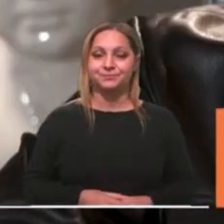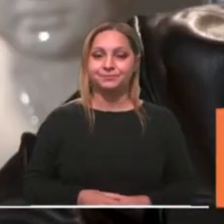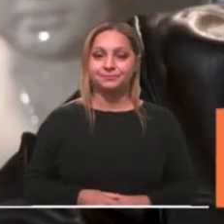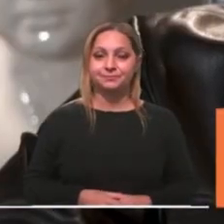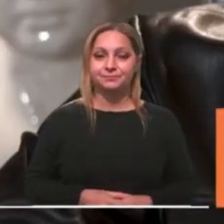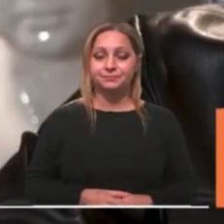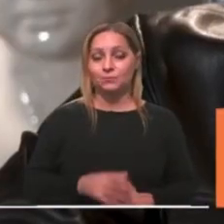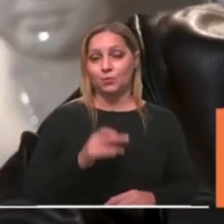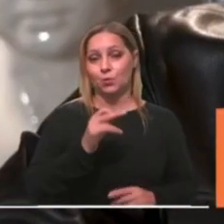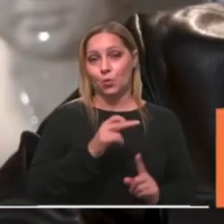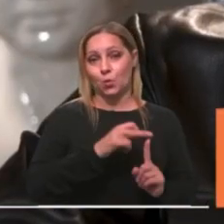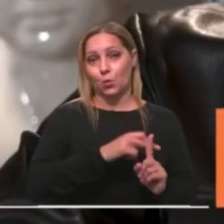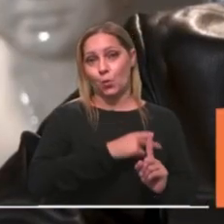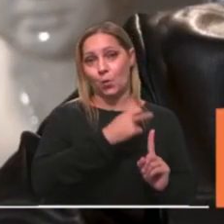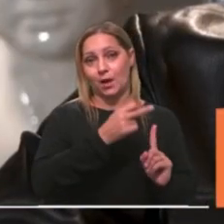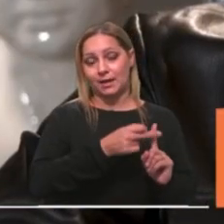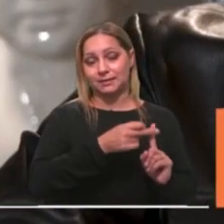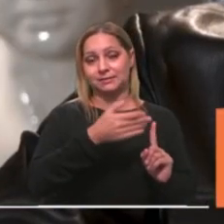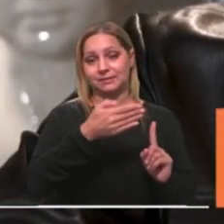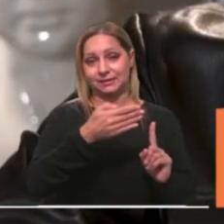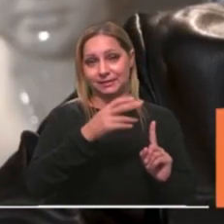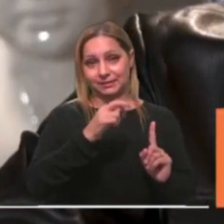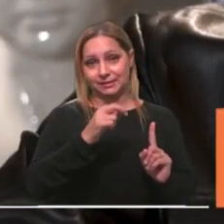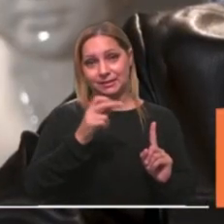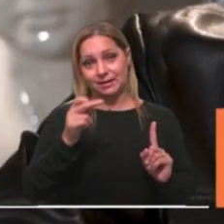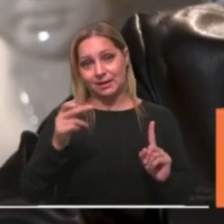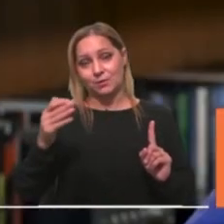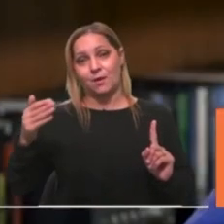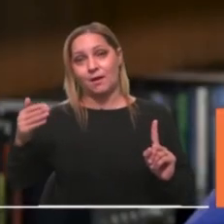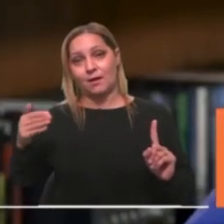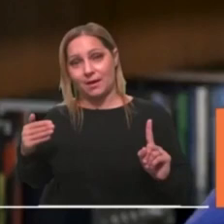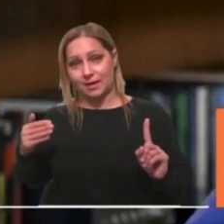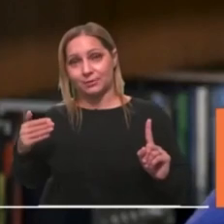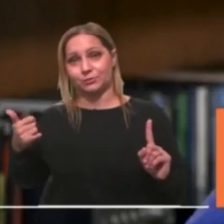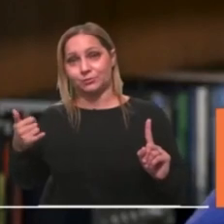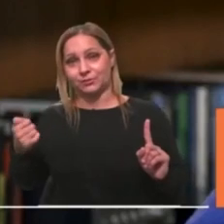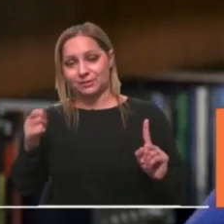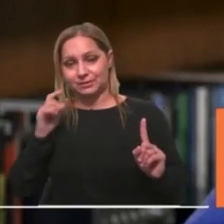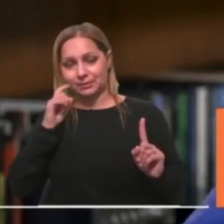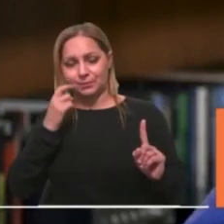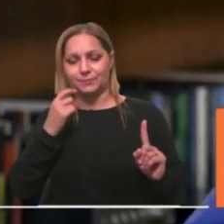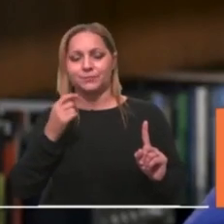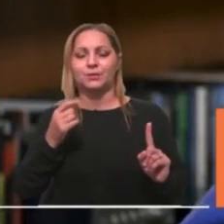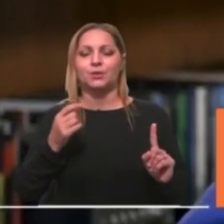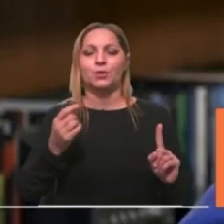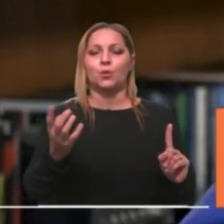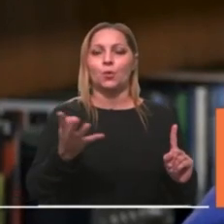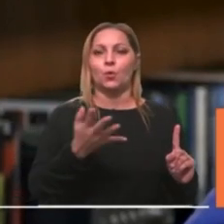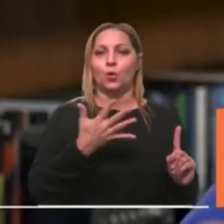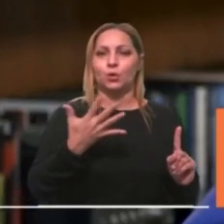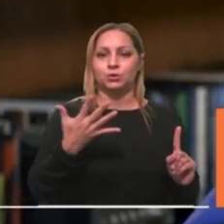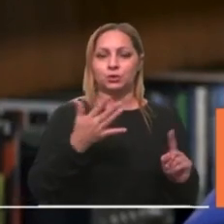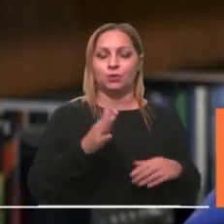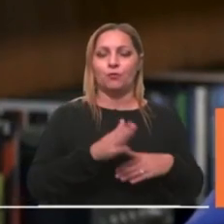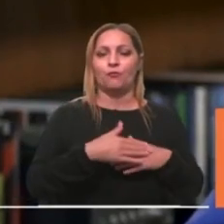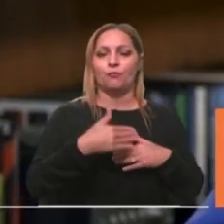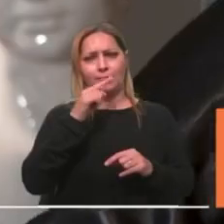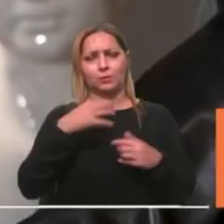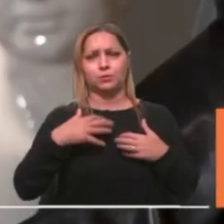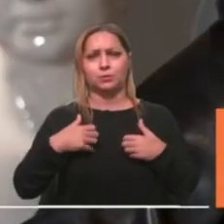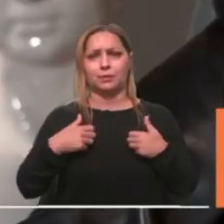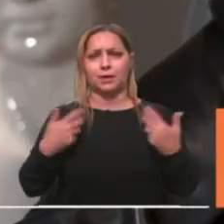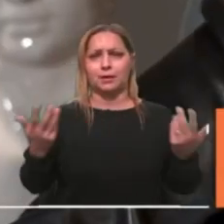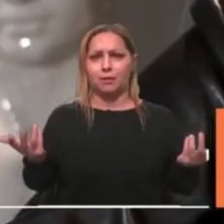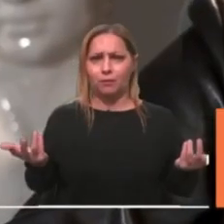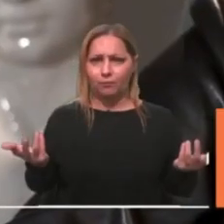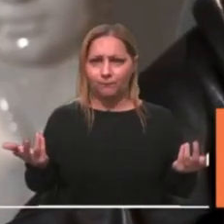73 que foi um ano anterior ao 25 de Abril eh acabaram por nos pôr na rua com uma multa e eu recusei-me a pagar a multa